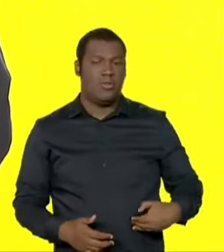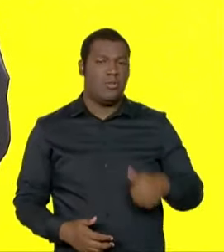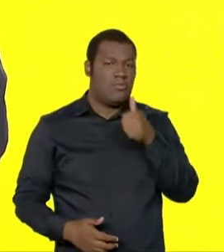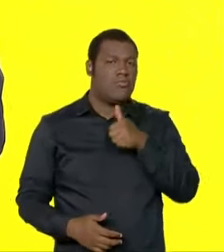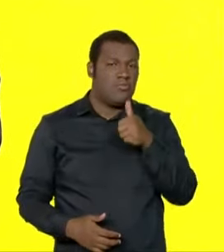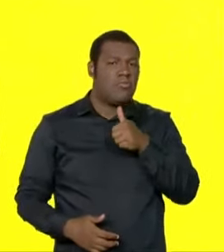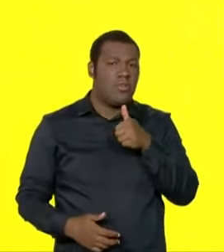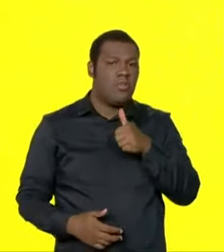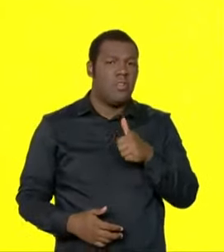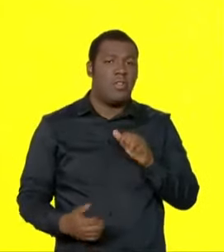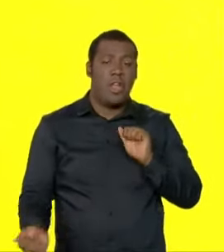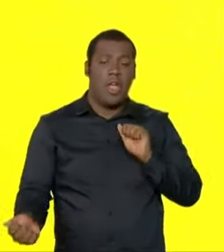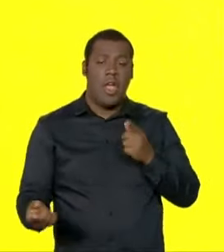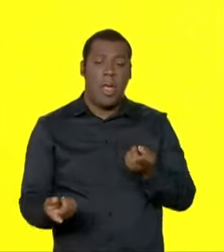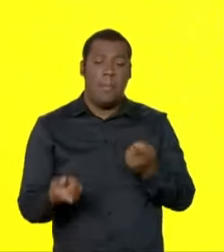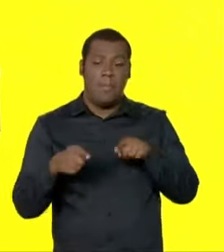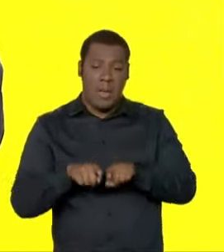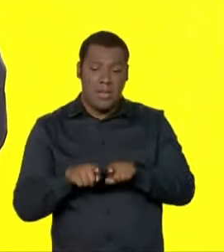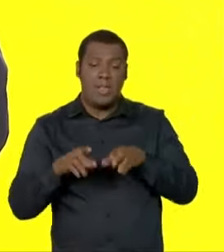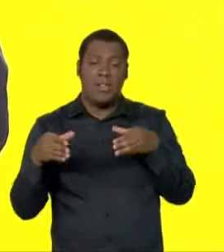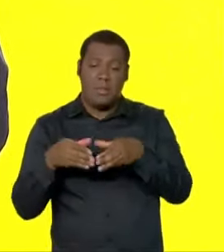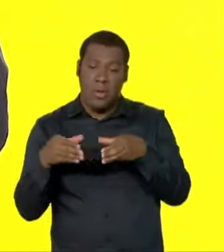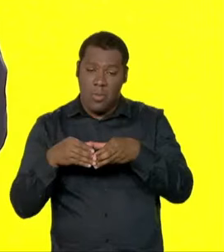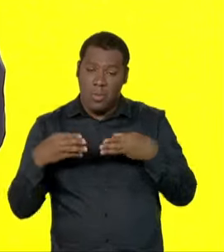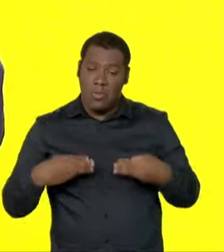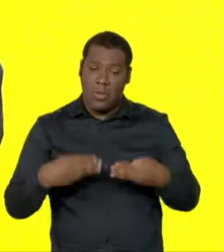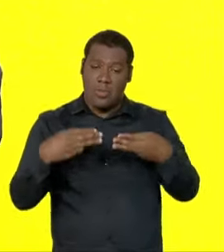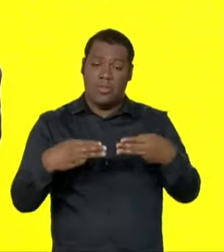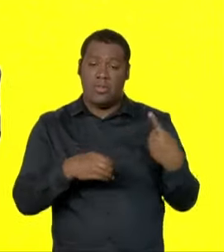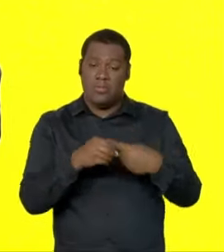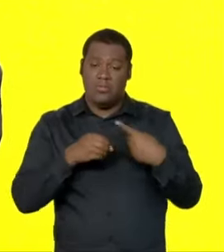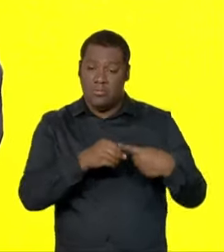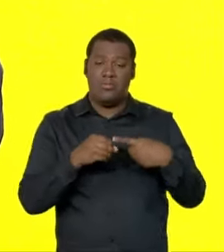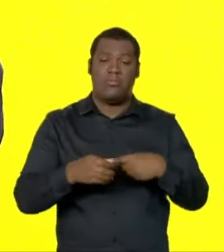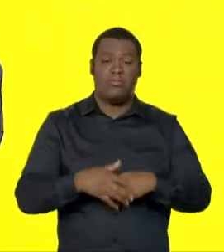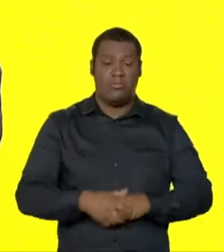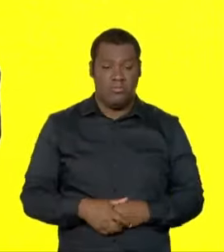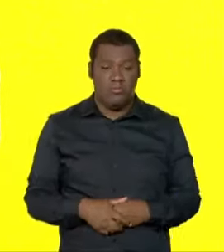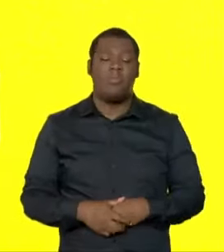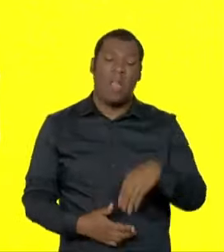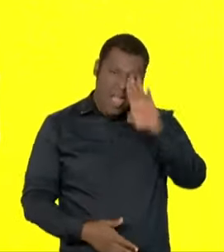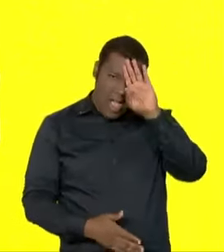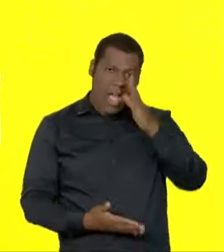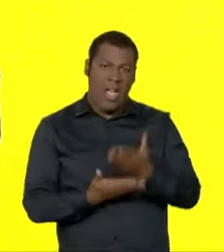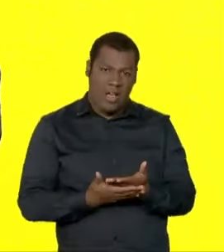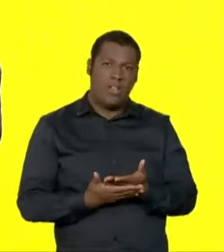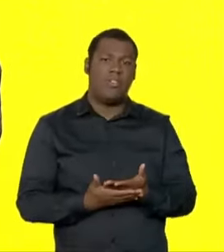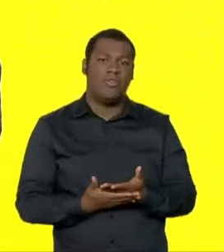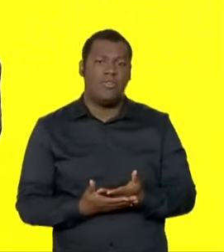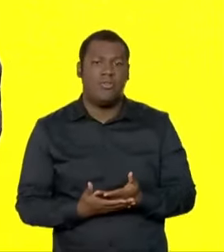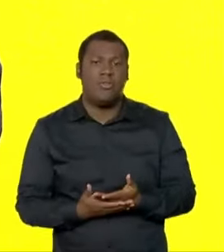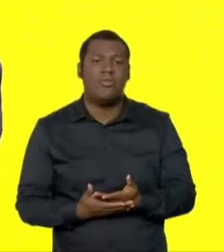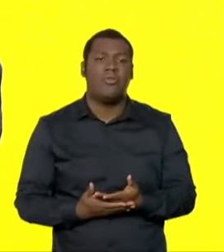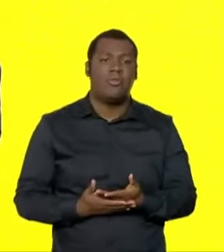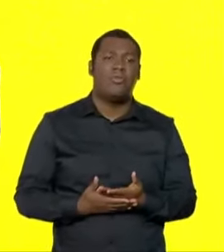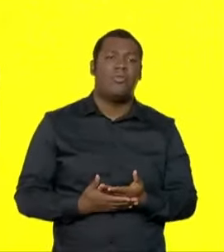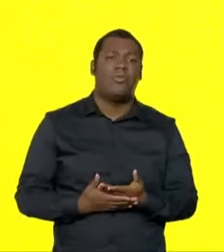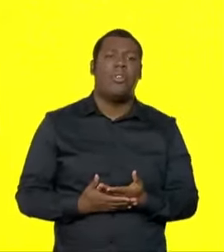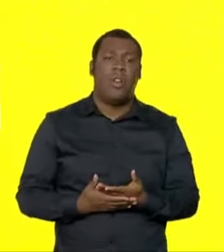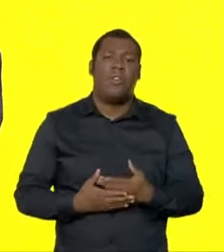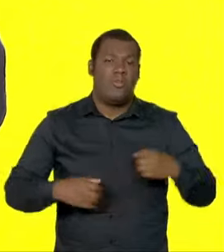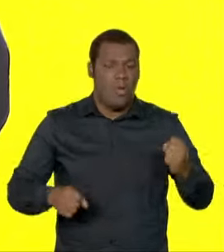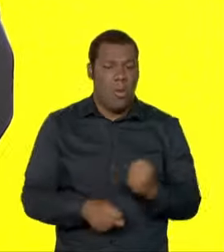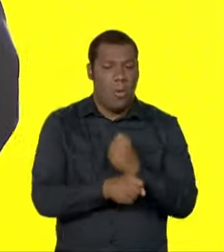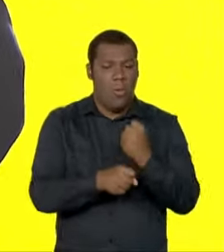Cidades e equipe. Então, o setor está muito confiante e acreditando muito na indústria da